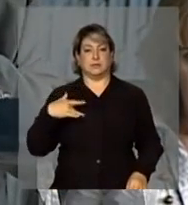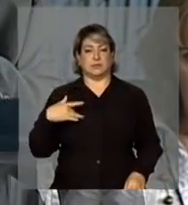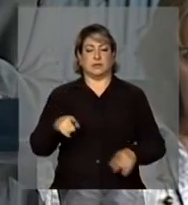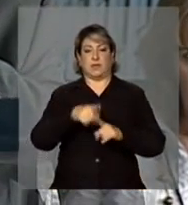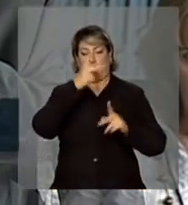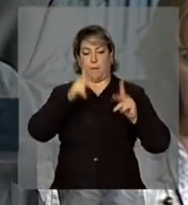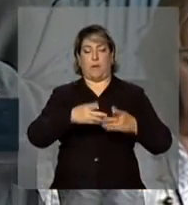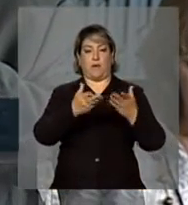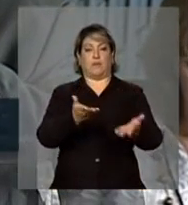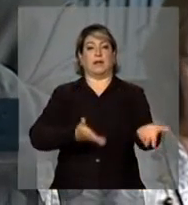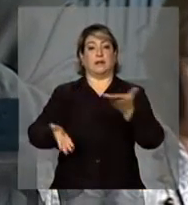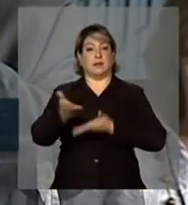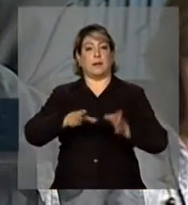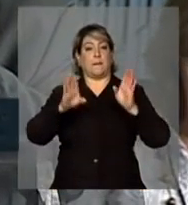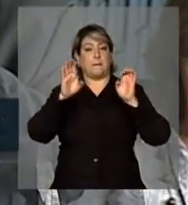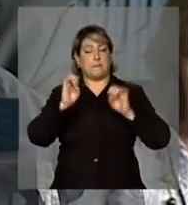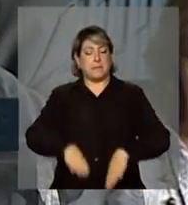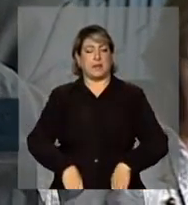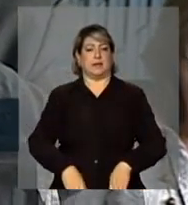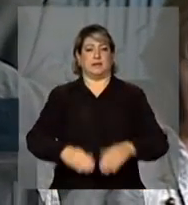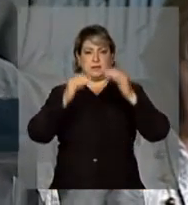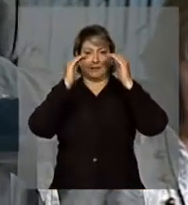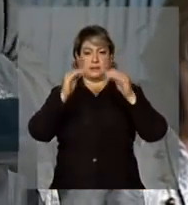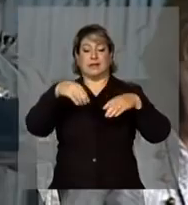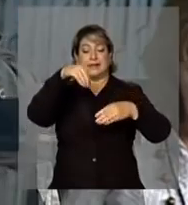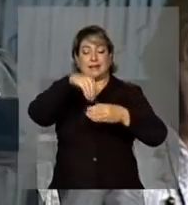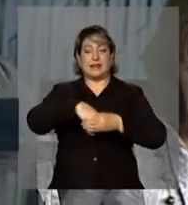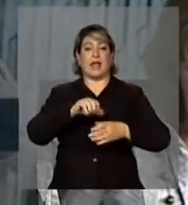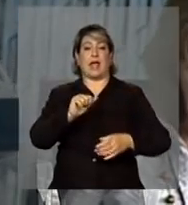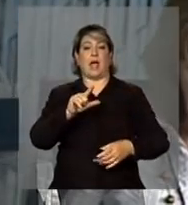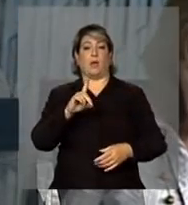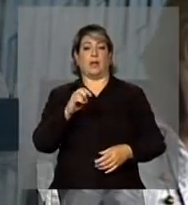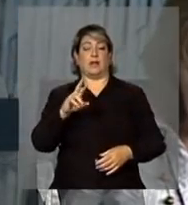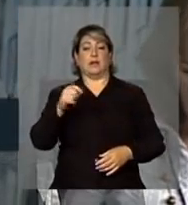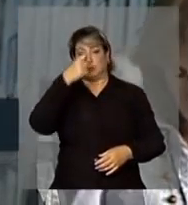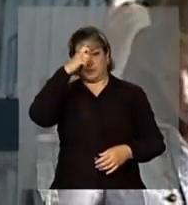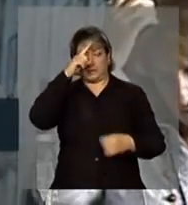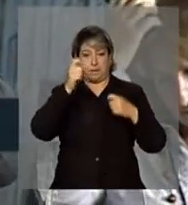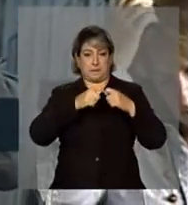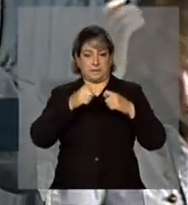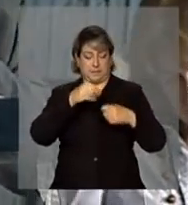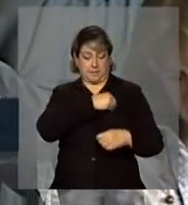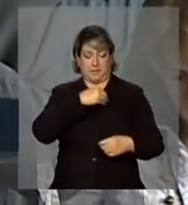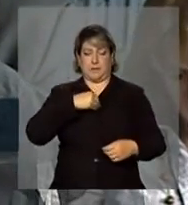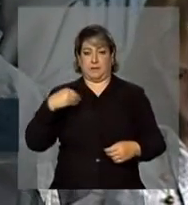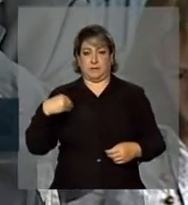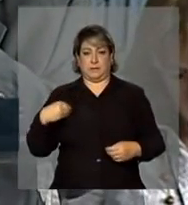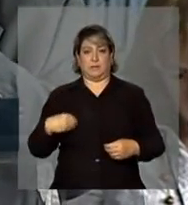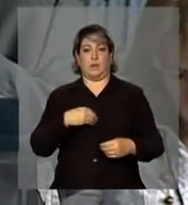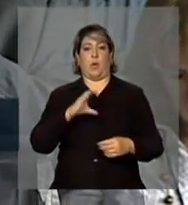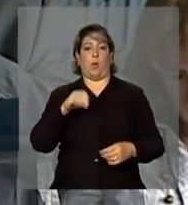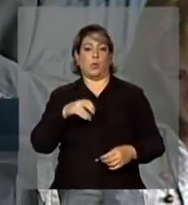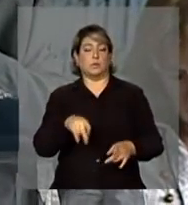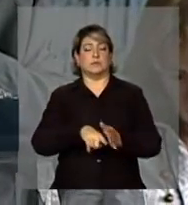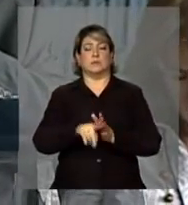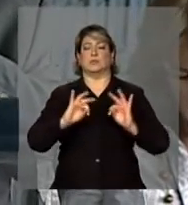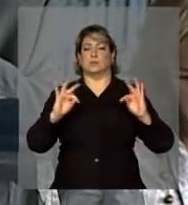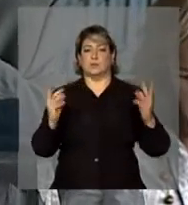um atendimento digno, humanizado nas aldeias, nos nossos postos de saúde, nos nossos polos base, nas casais, e